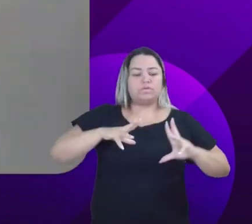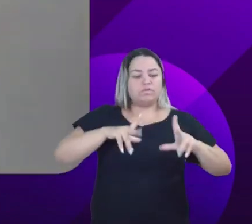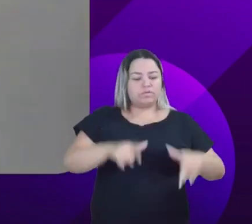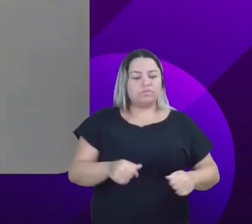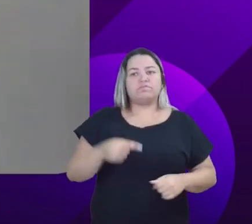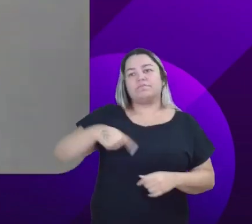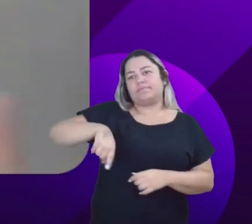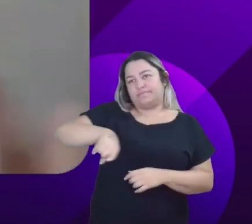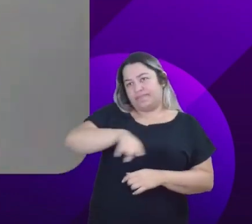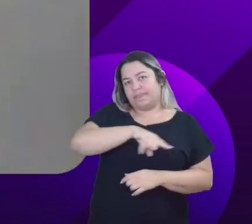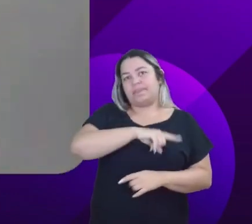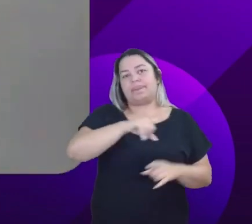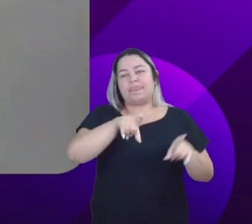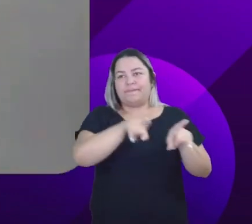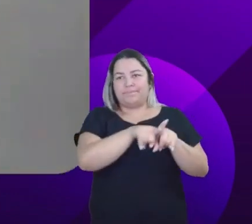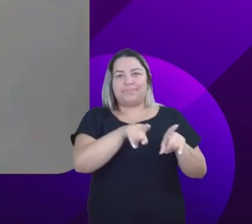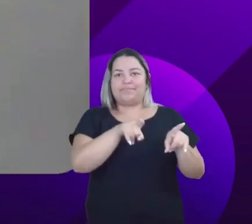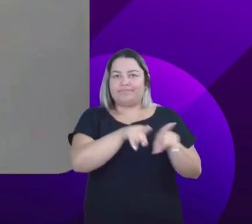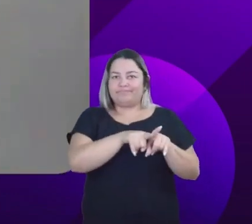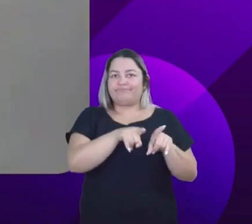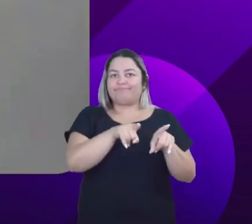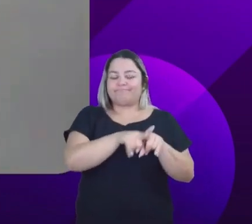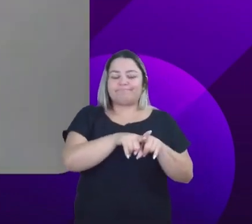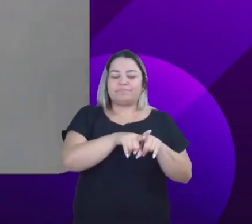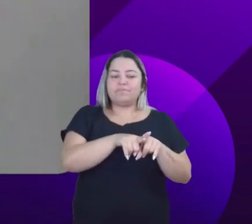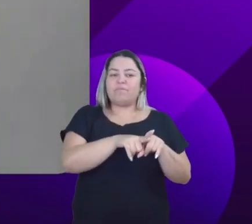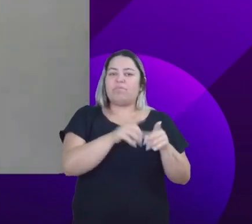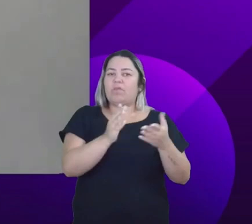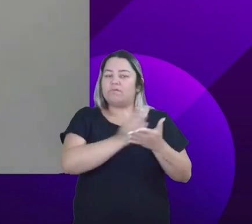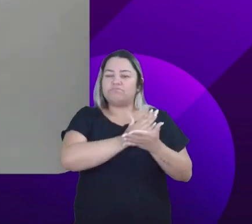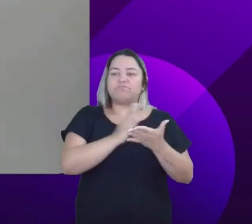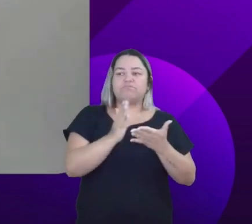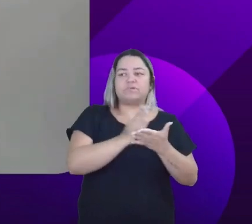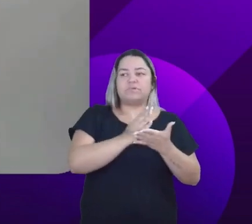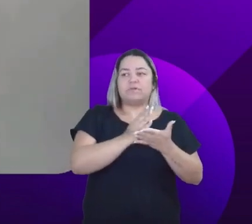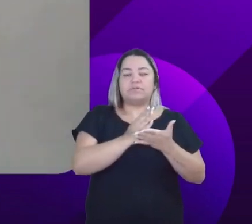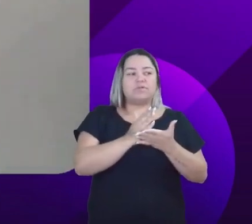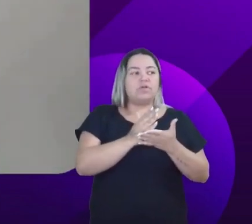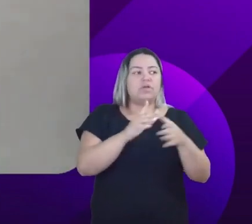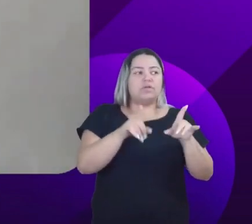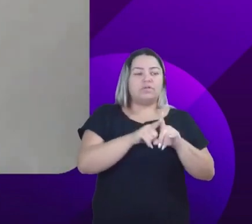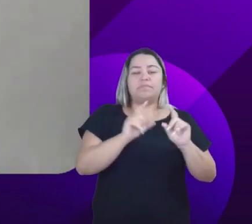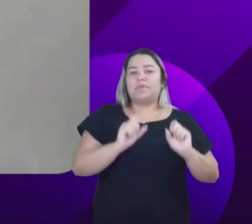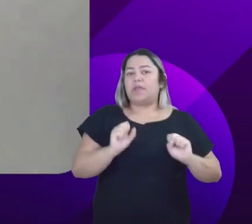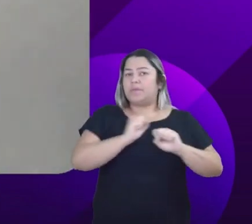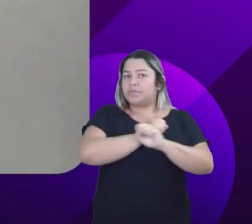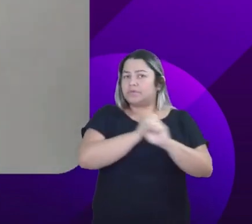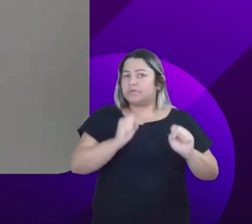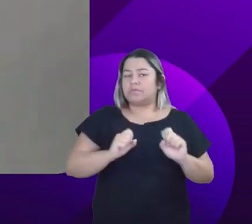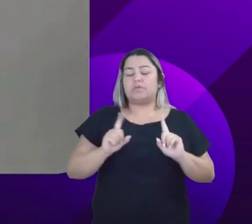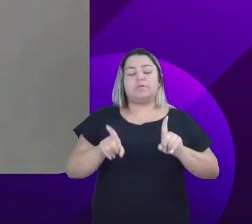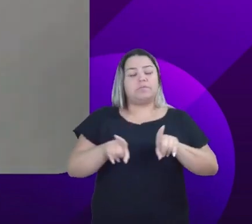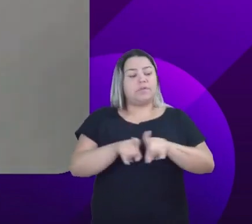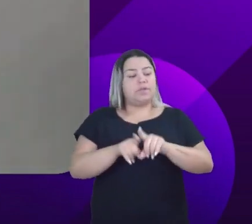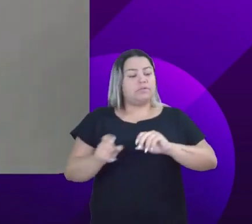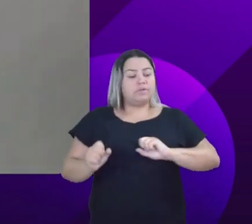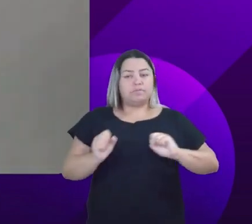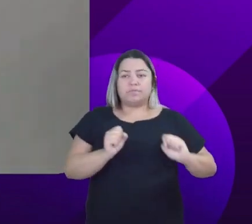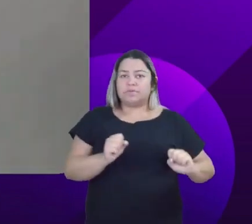fomos atingidos, né, e atingidos de alguma forma, mas que é possível que a gente possa,